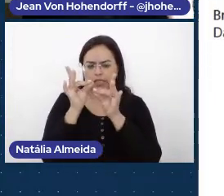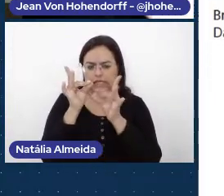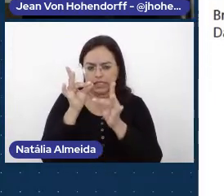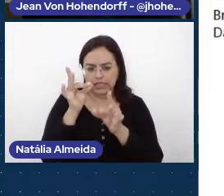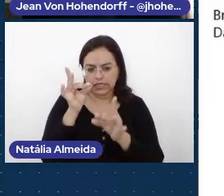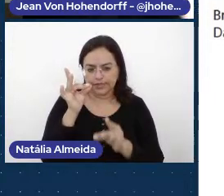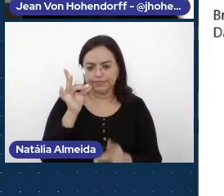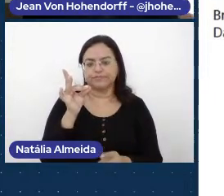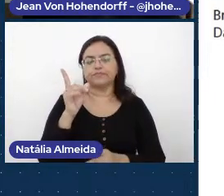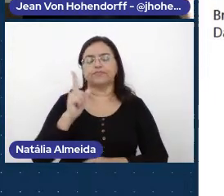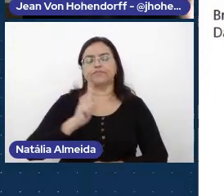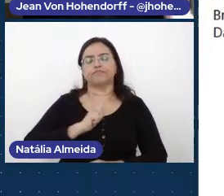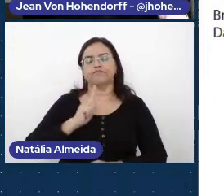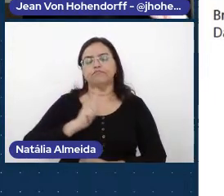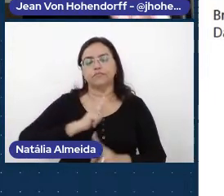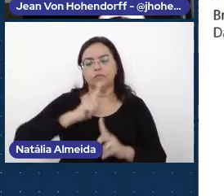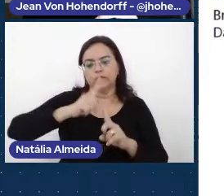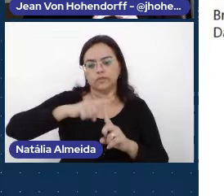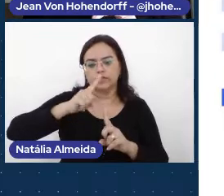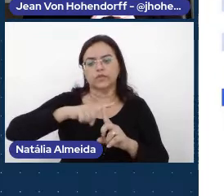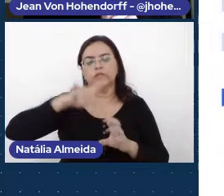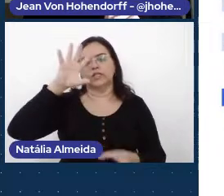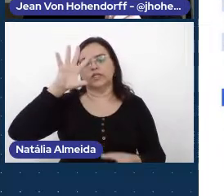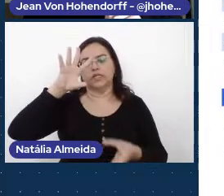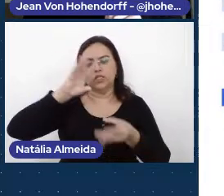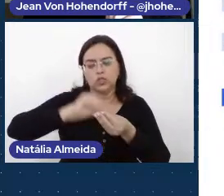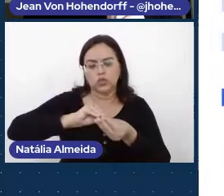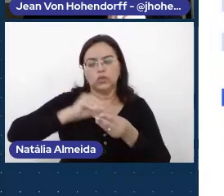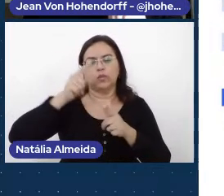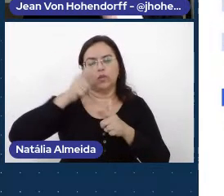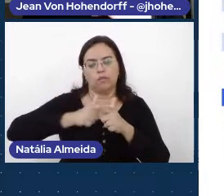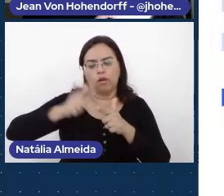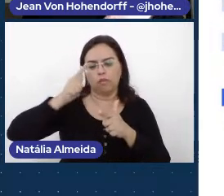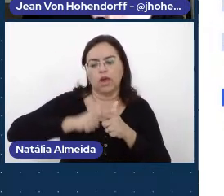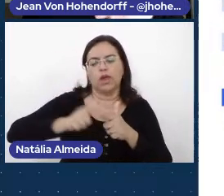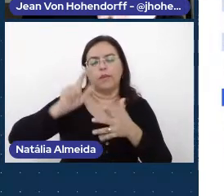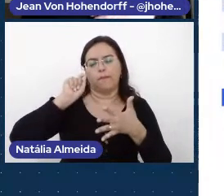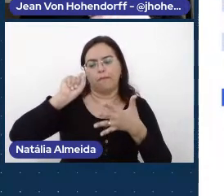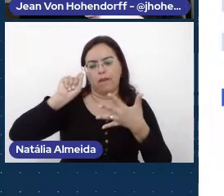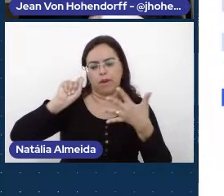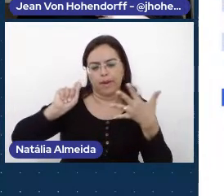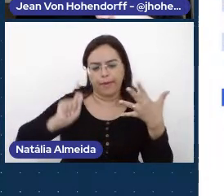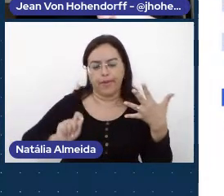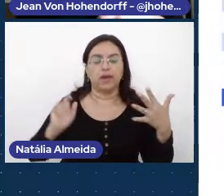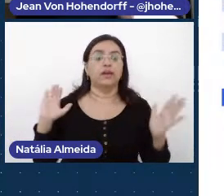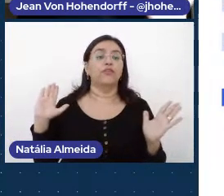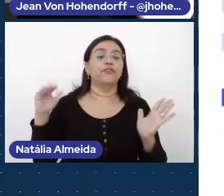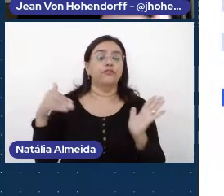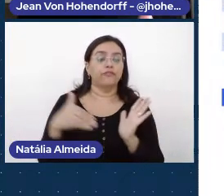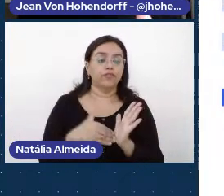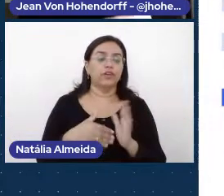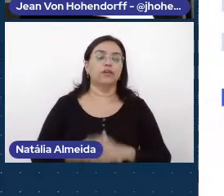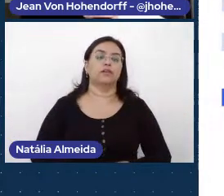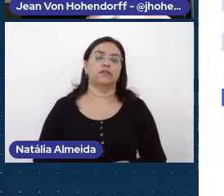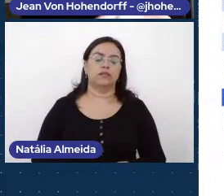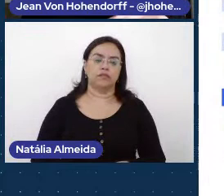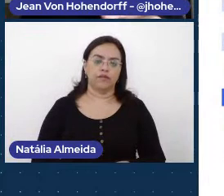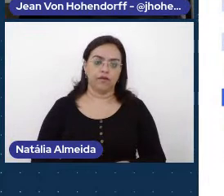critérios para título, para resumo, para problema, enfim, para cada seção do artigo. E, por fim, a gente tem